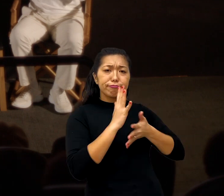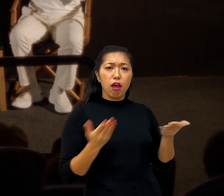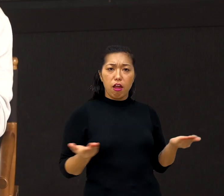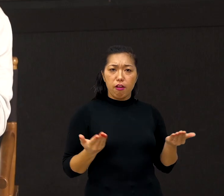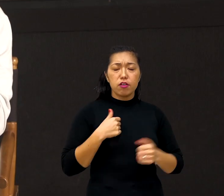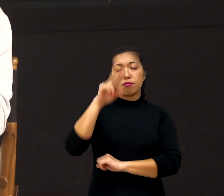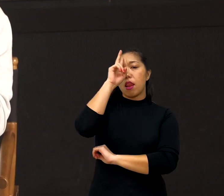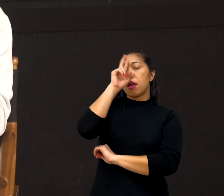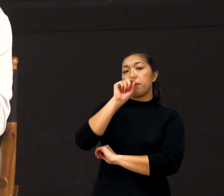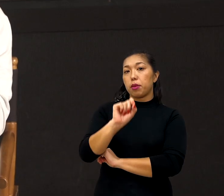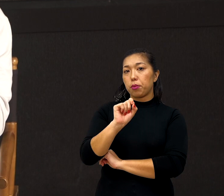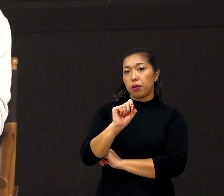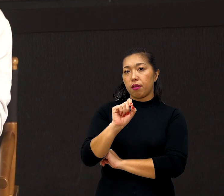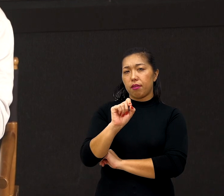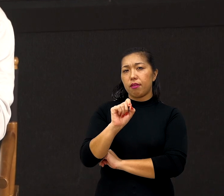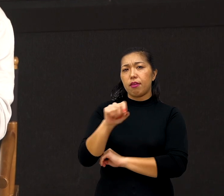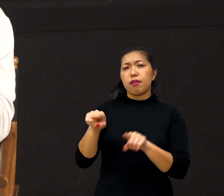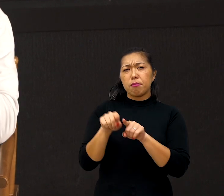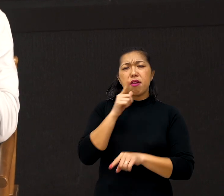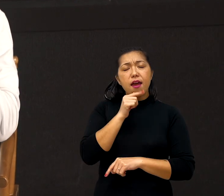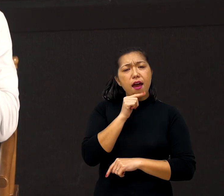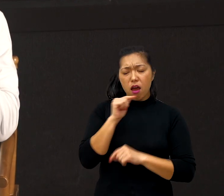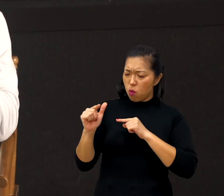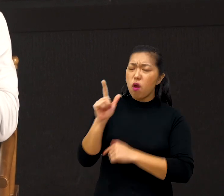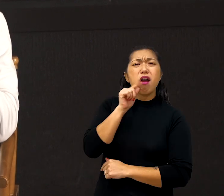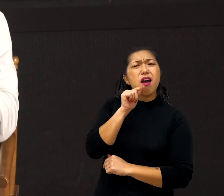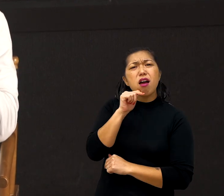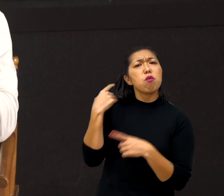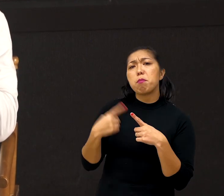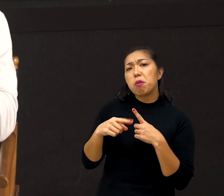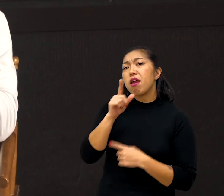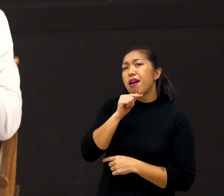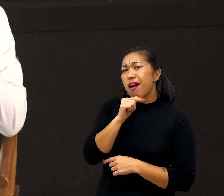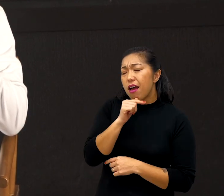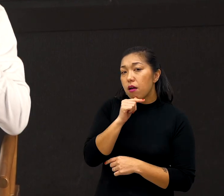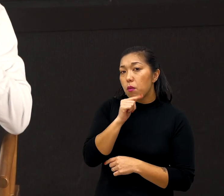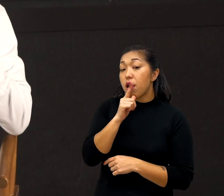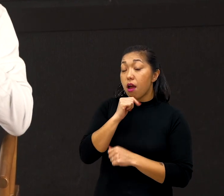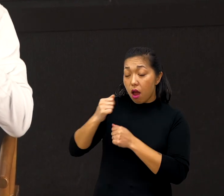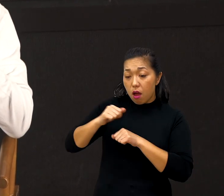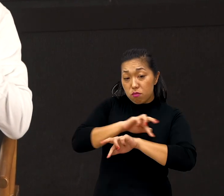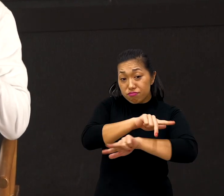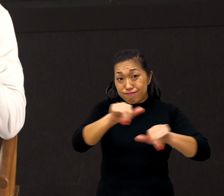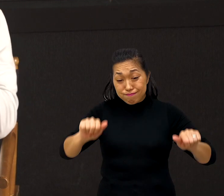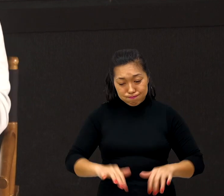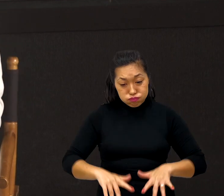lembrou muito, e essas águas todas, que a gente está falando de água aqui. Né? Águas.